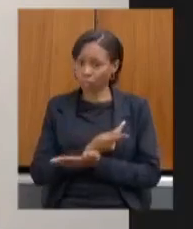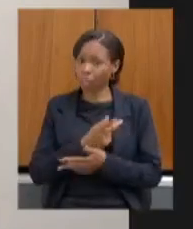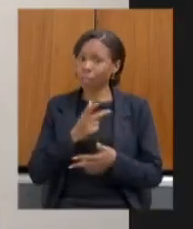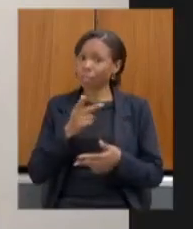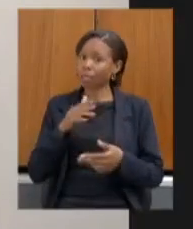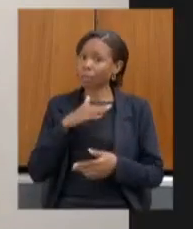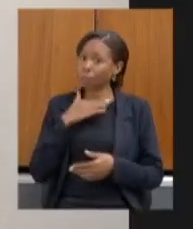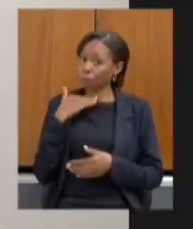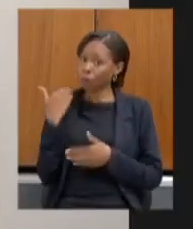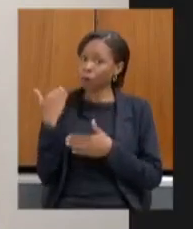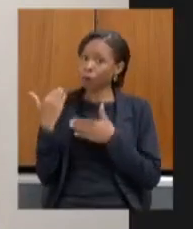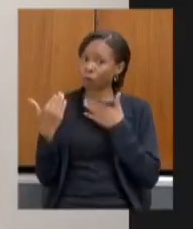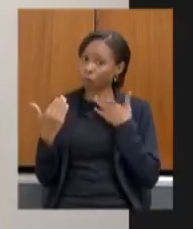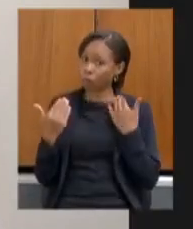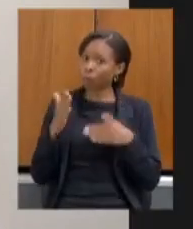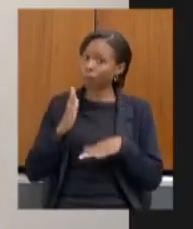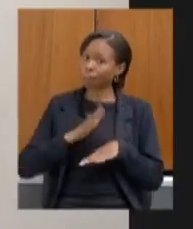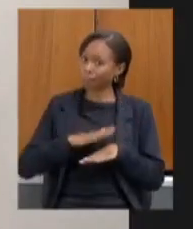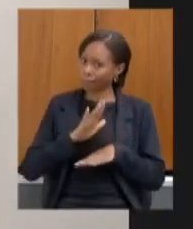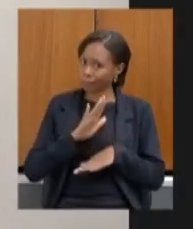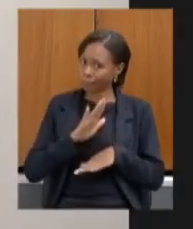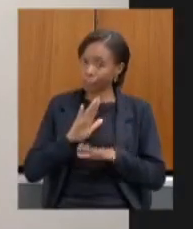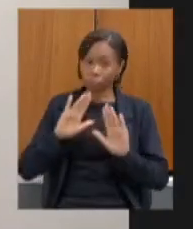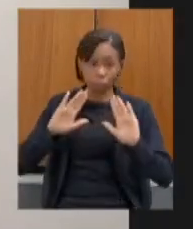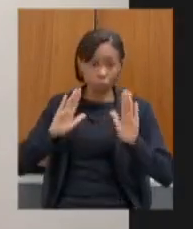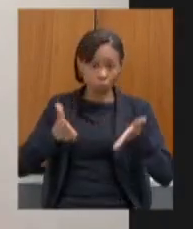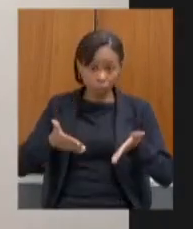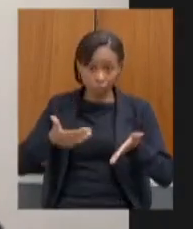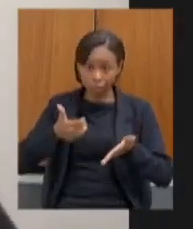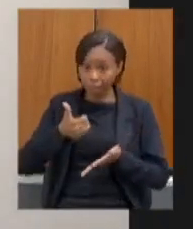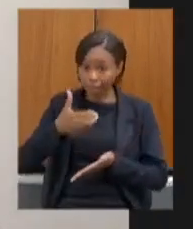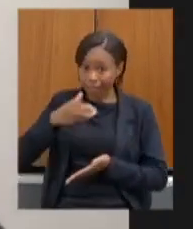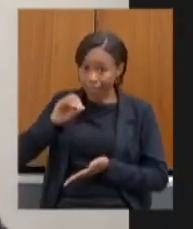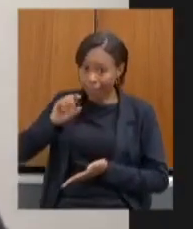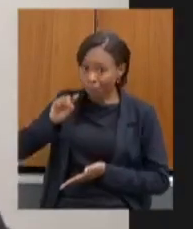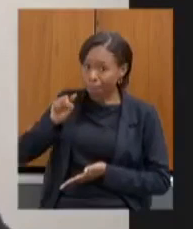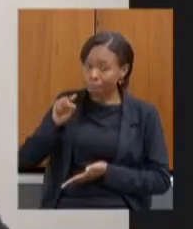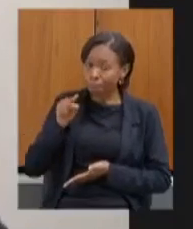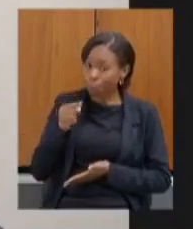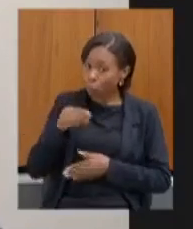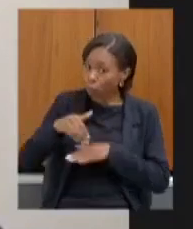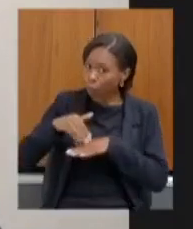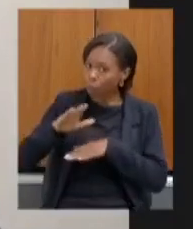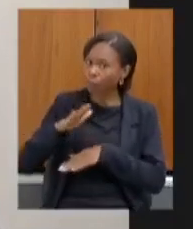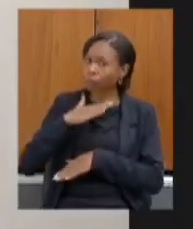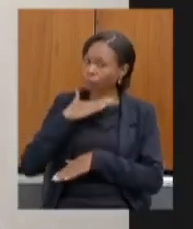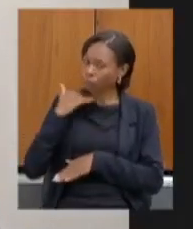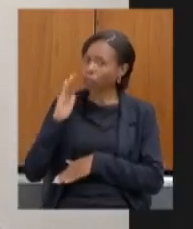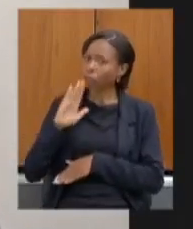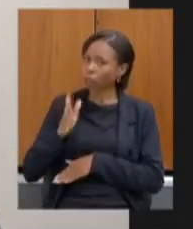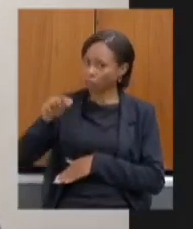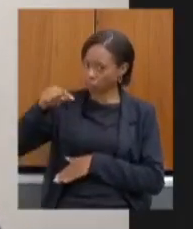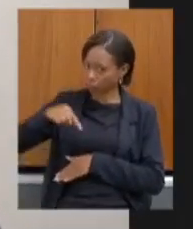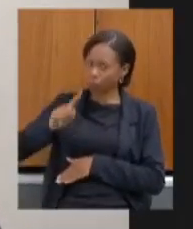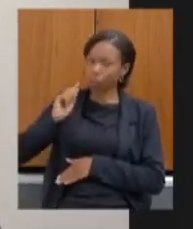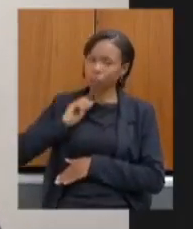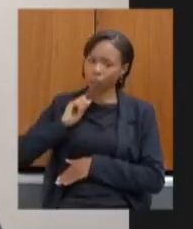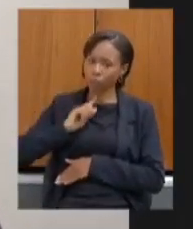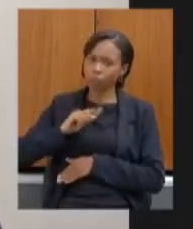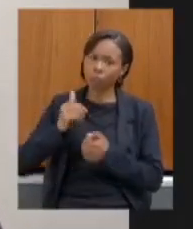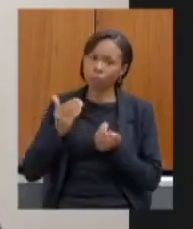humanas. Lembrando que foram mais de 10 mil aqui em Minas Gerais. Então, é muito importante que o Estado